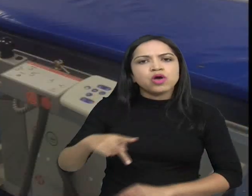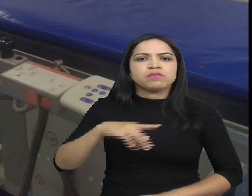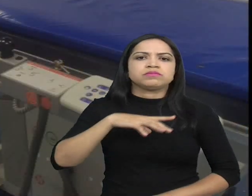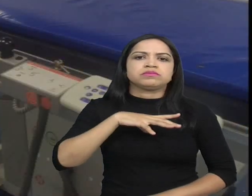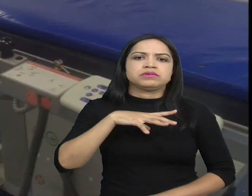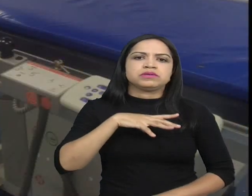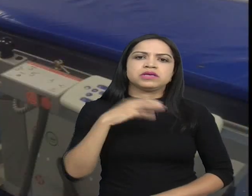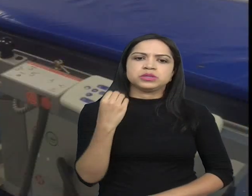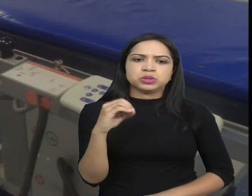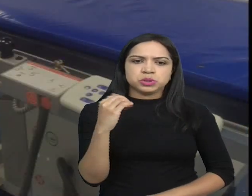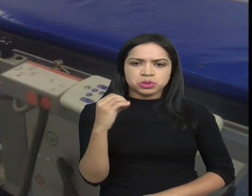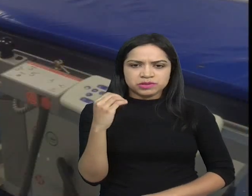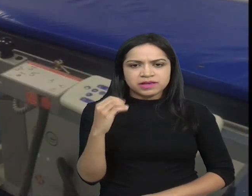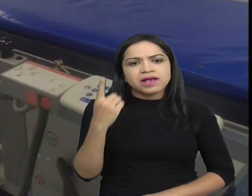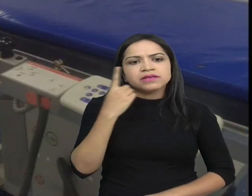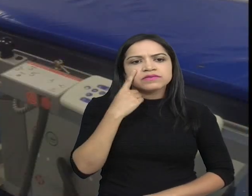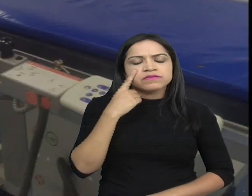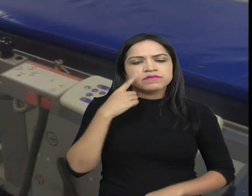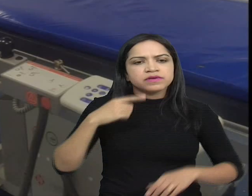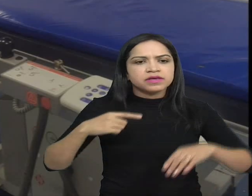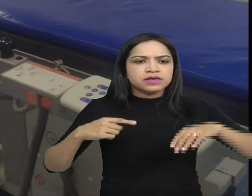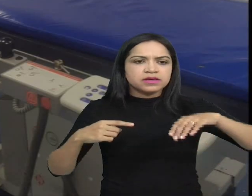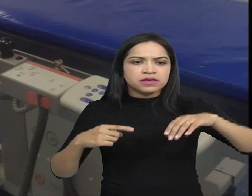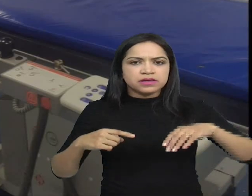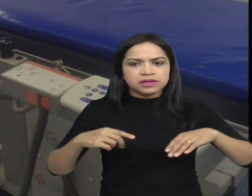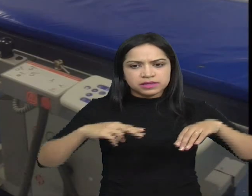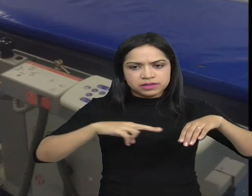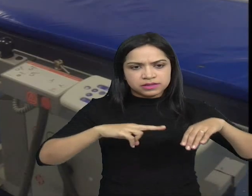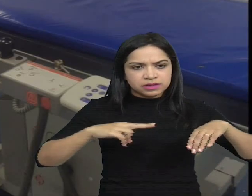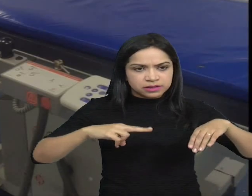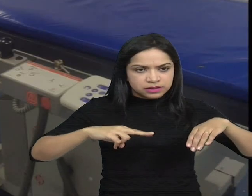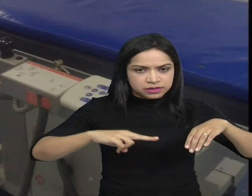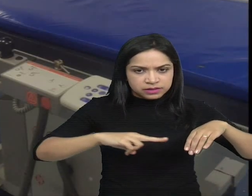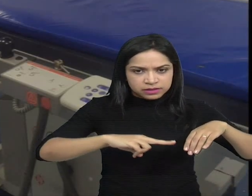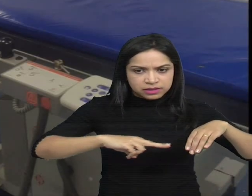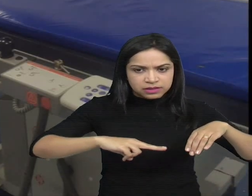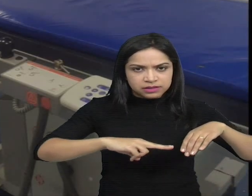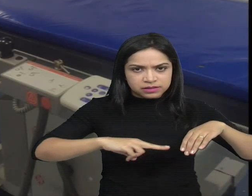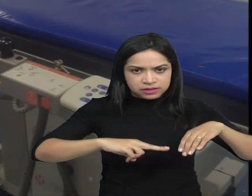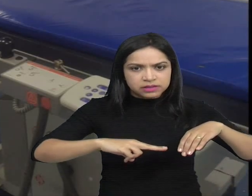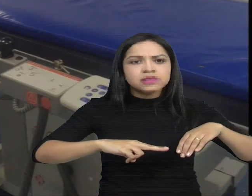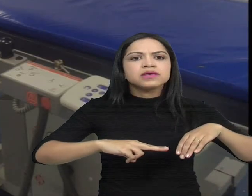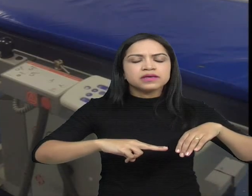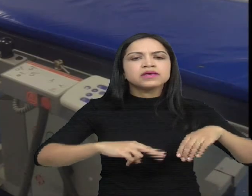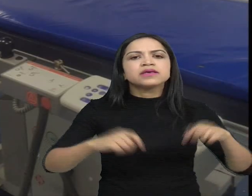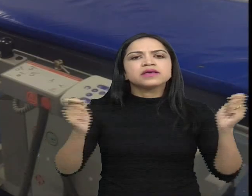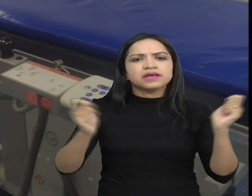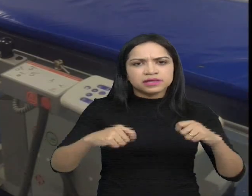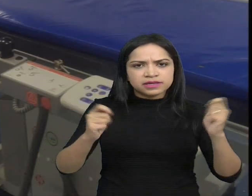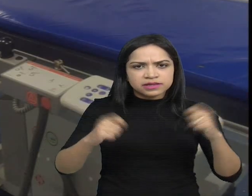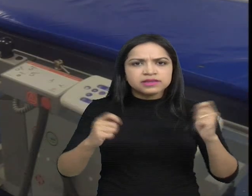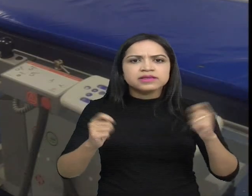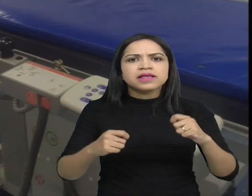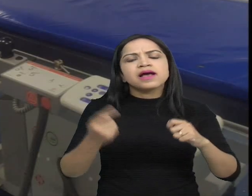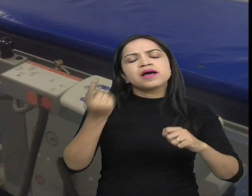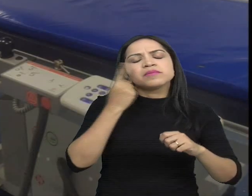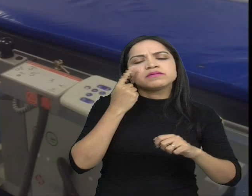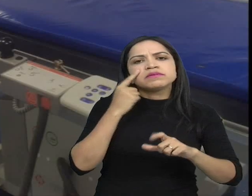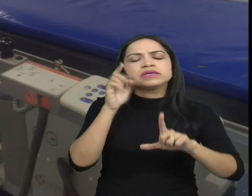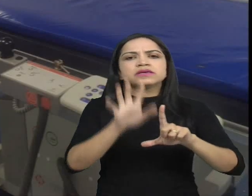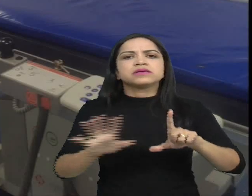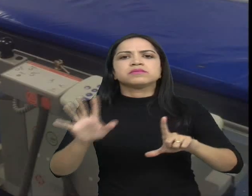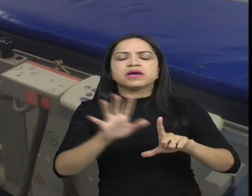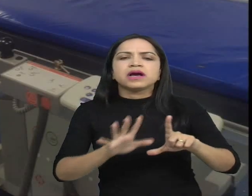Aqui é dentro da sala de hemodinâmica, né, esse é o equipamento que consegue fazer a aquisição dessas imagens, que